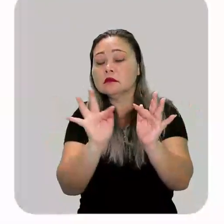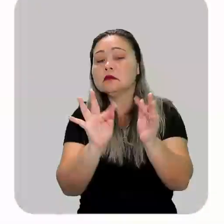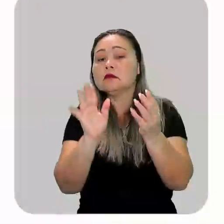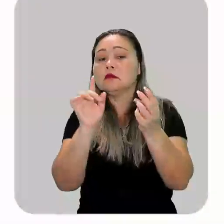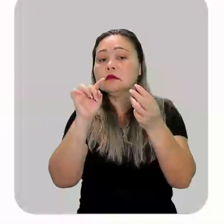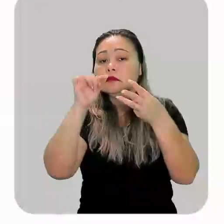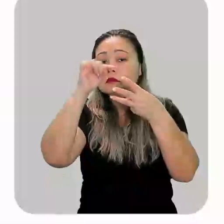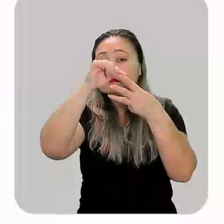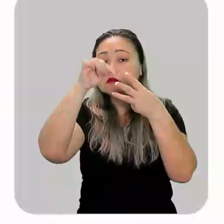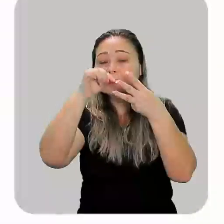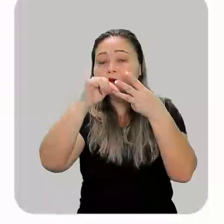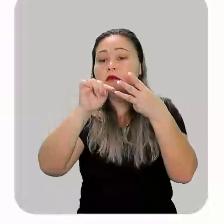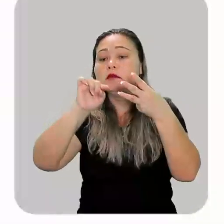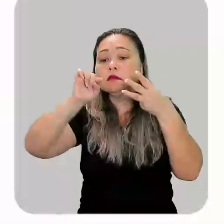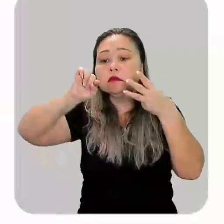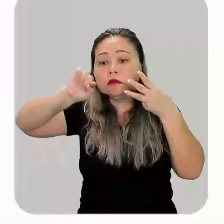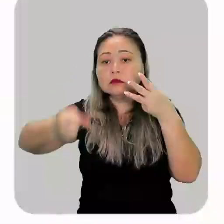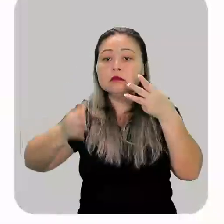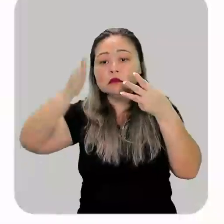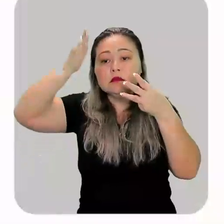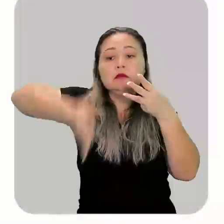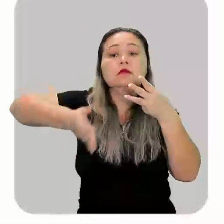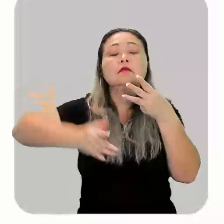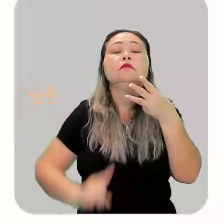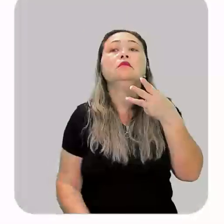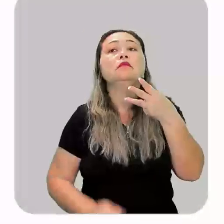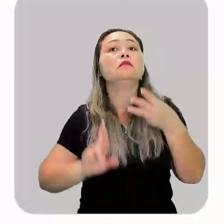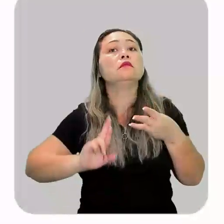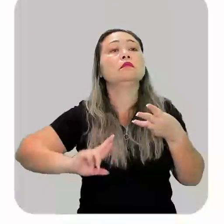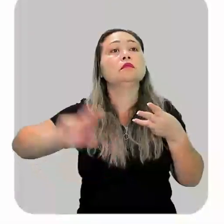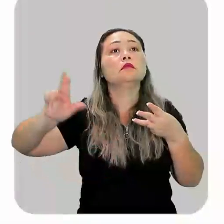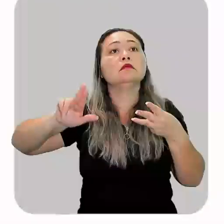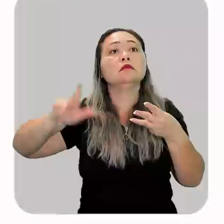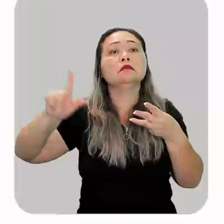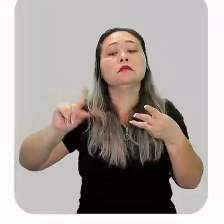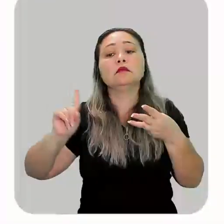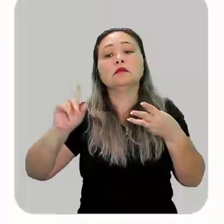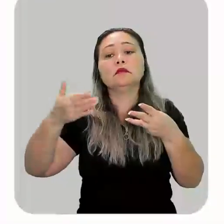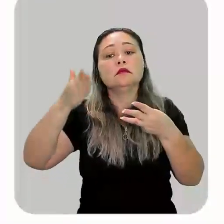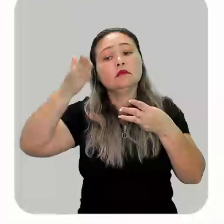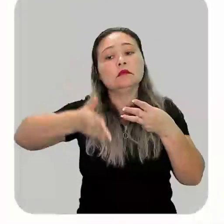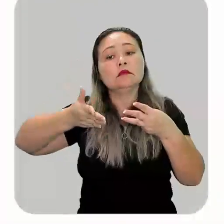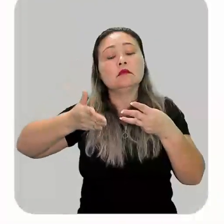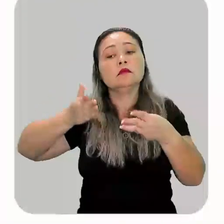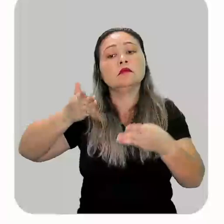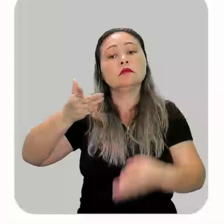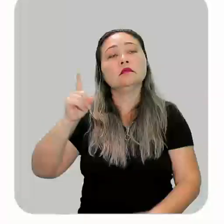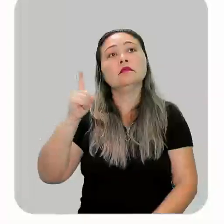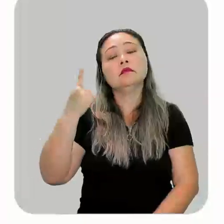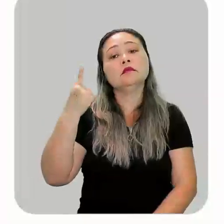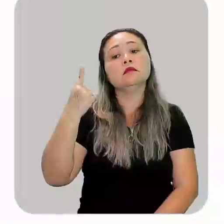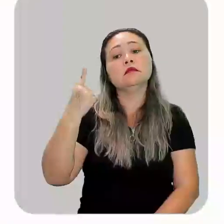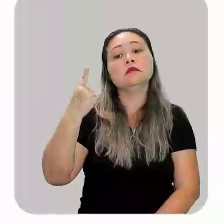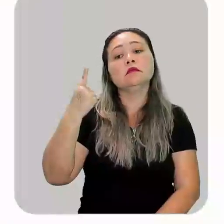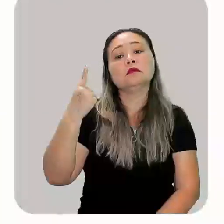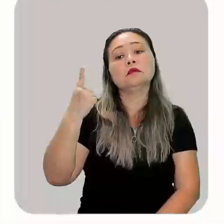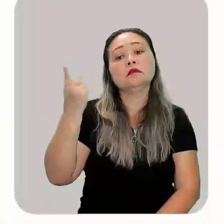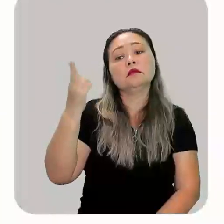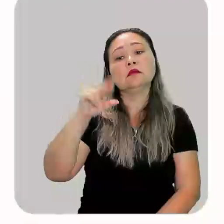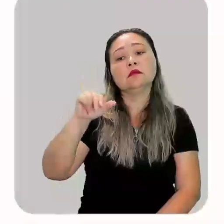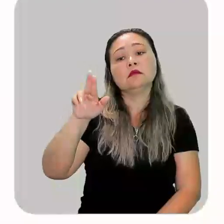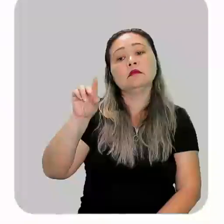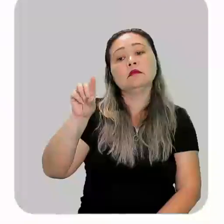Isso, aí vamos lá. Cada 3 ordens, uma classe, né? Diferente. Então vamos lá, a gente já vai separando aqui. Aqui a gente vai ter a unidade